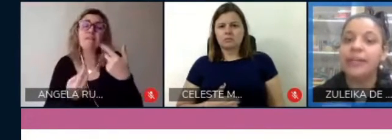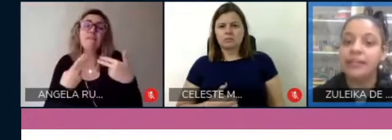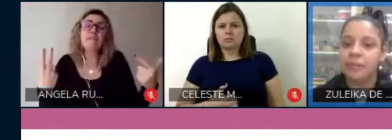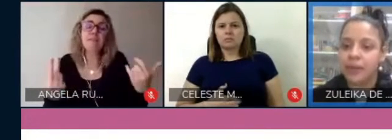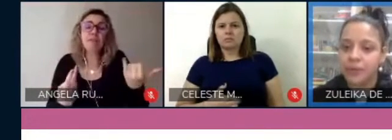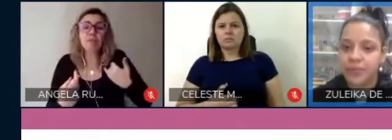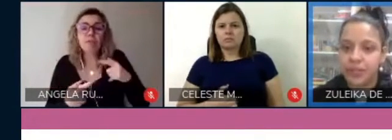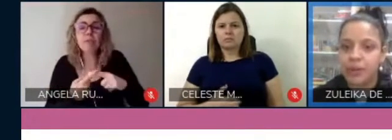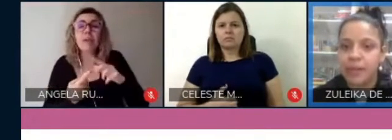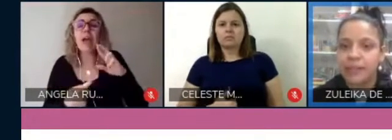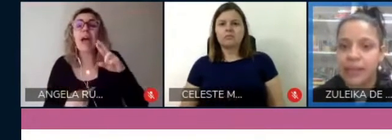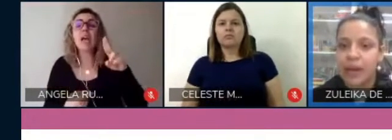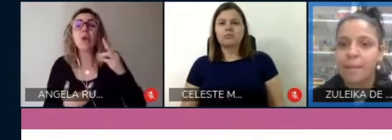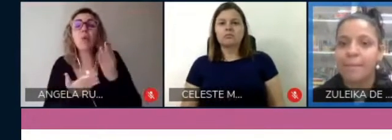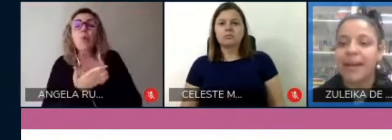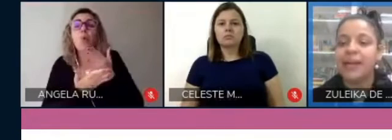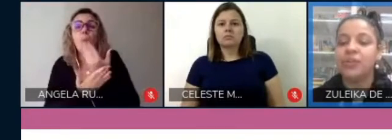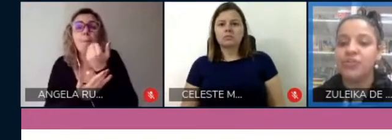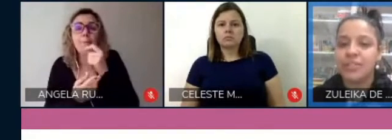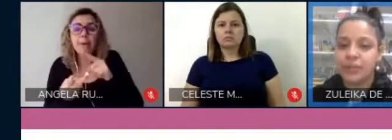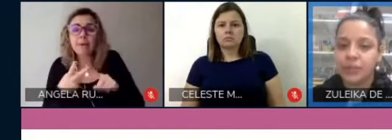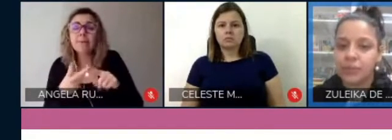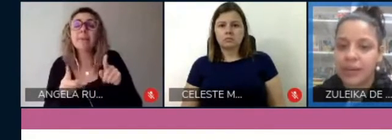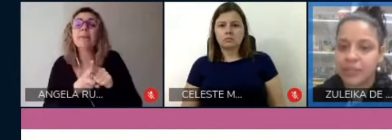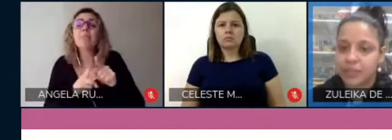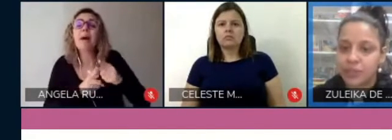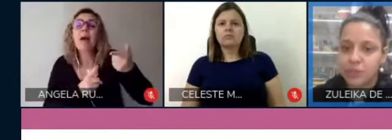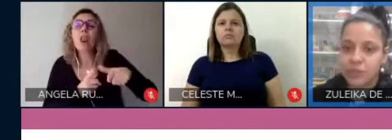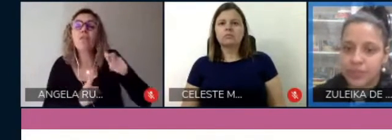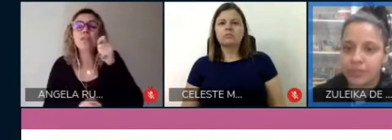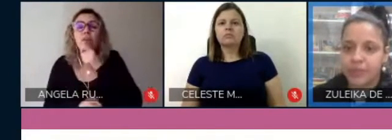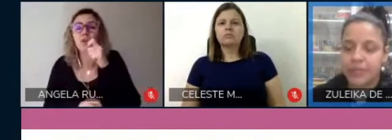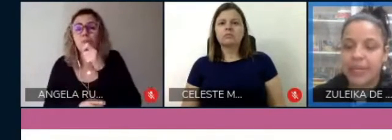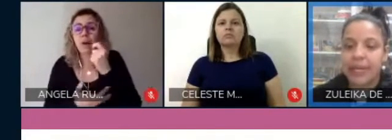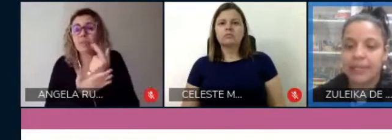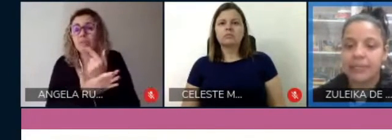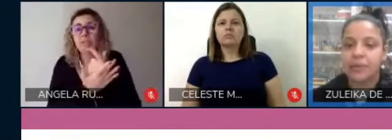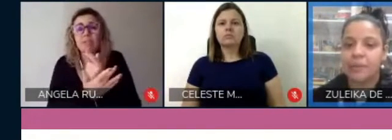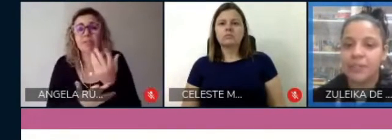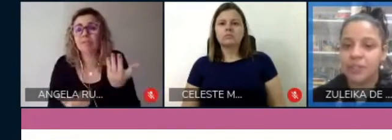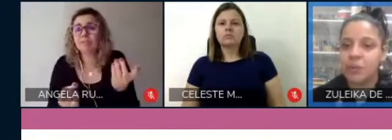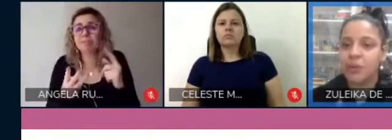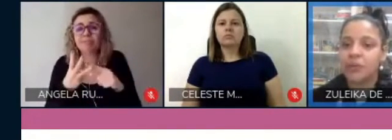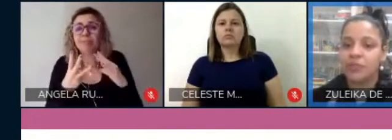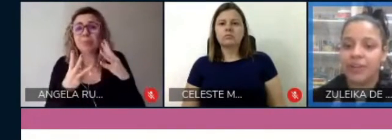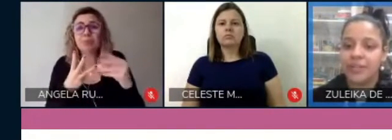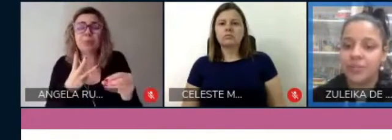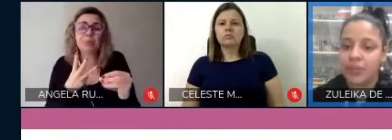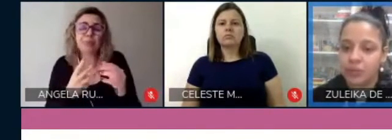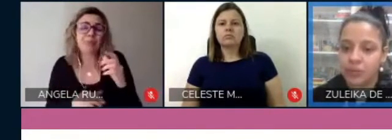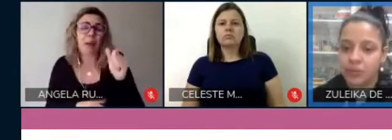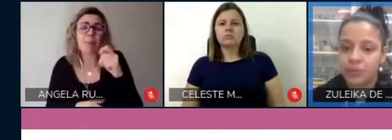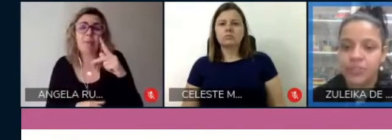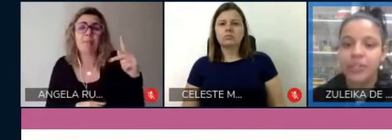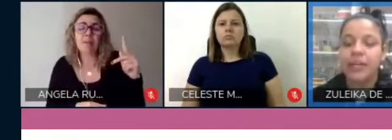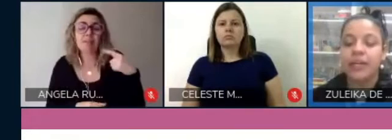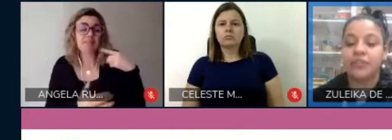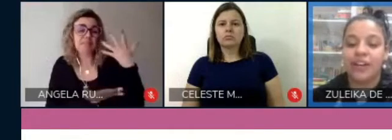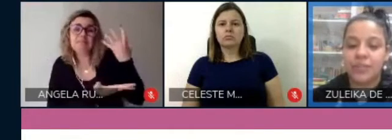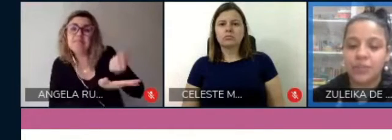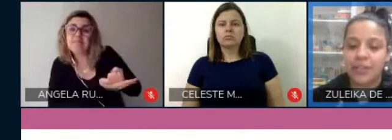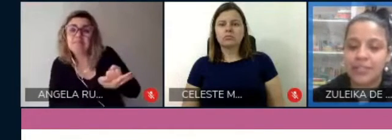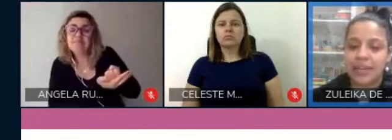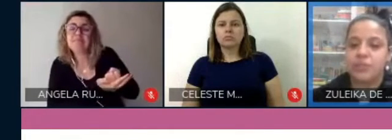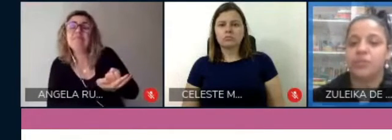cardápios do RU e também consigo habilitar para a renovação automática dos meus livros. Então, a partir do momento que eu faço o